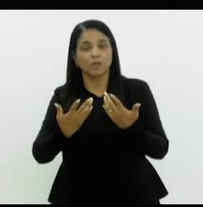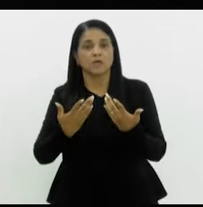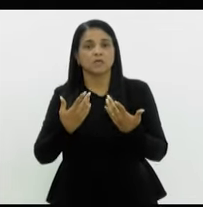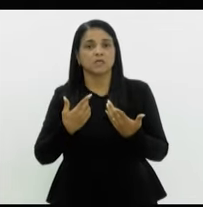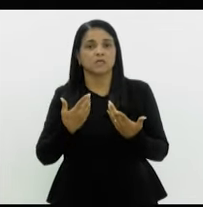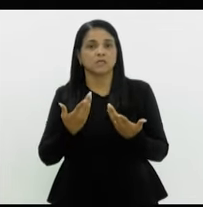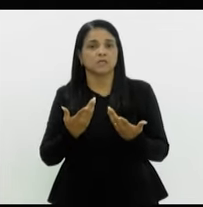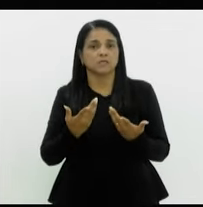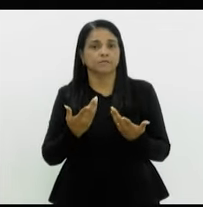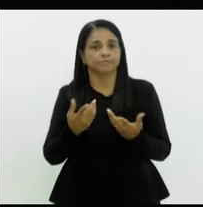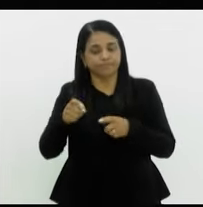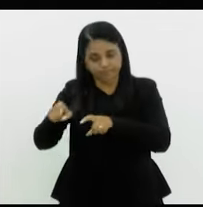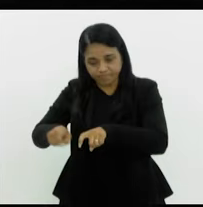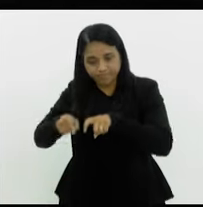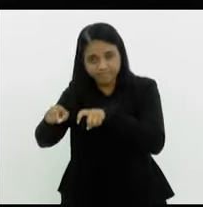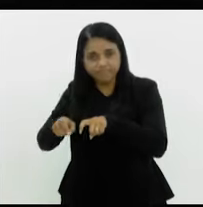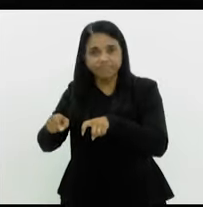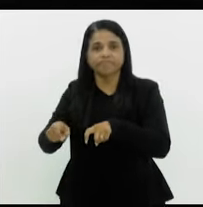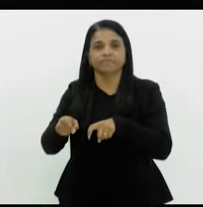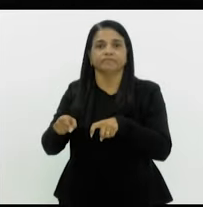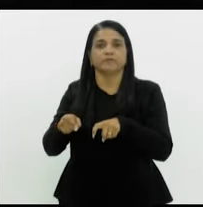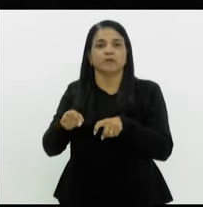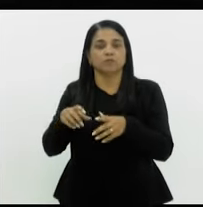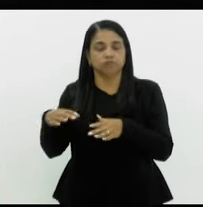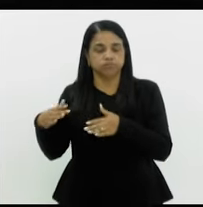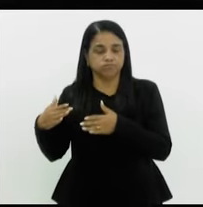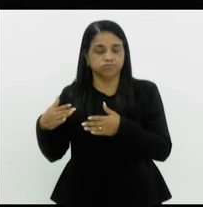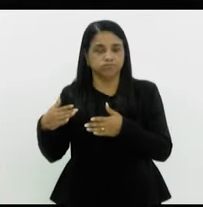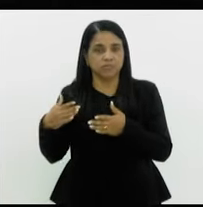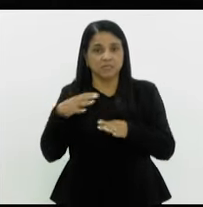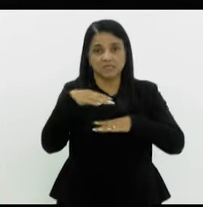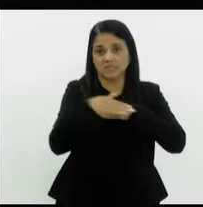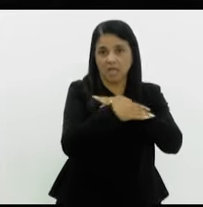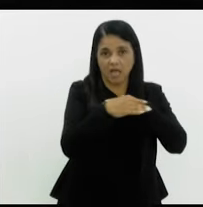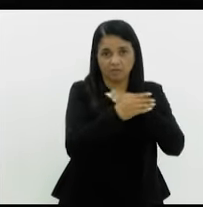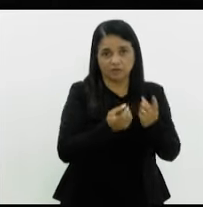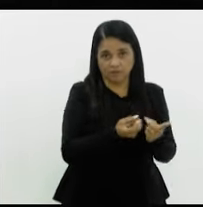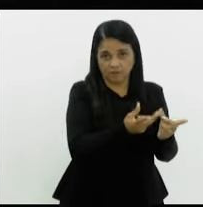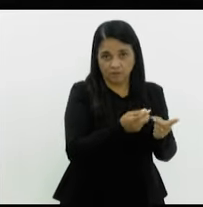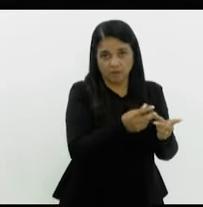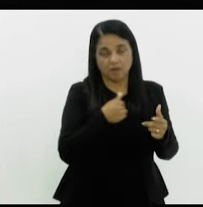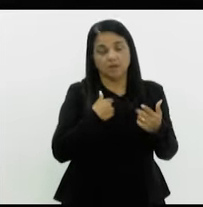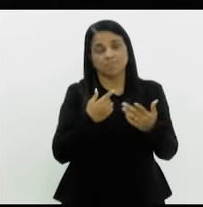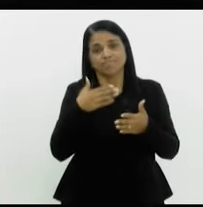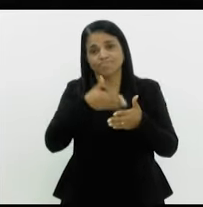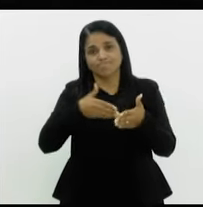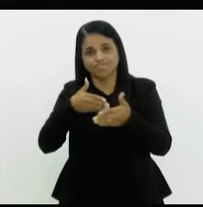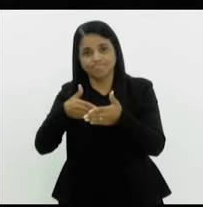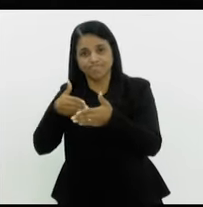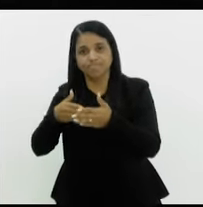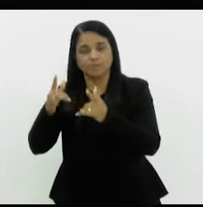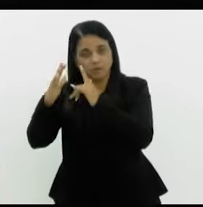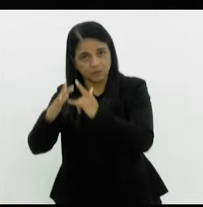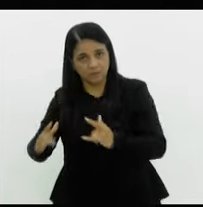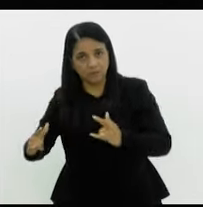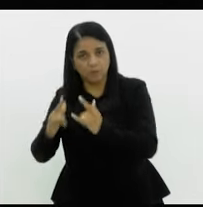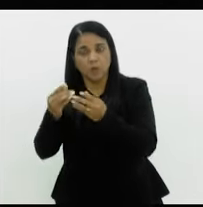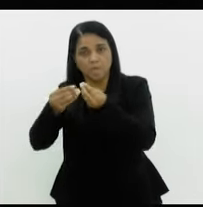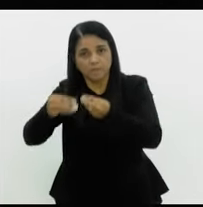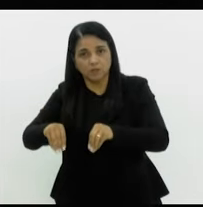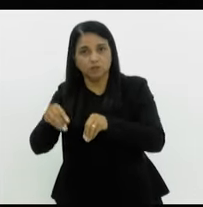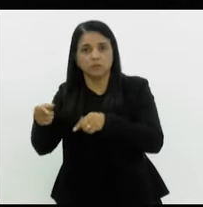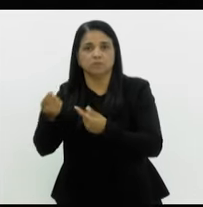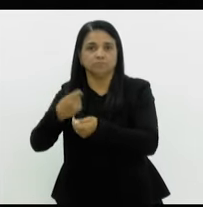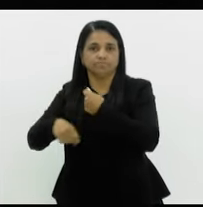escoamento eficiente da produção local para os centros urbanos, limitando esse potencial econômico do assentamento e prejudicando a